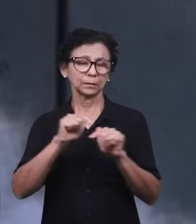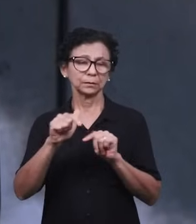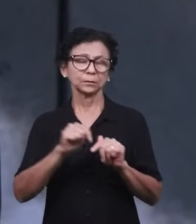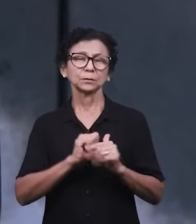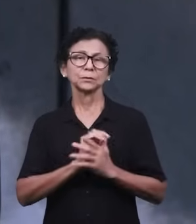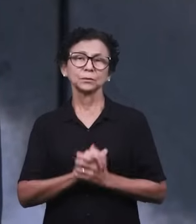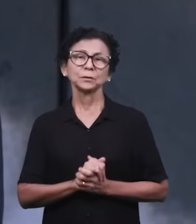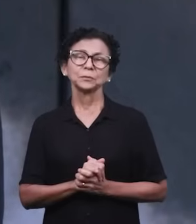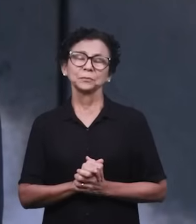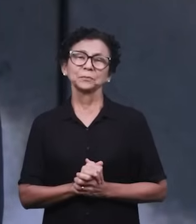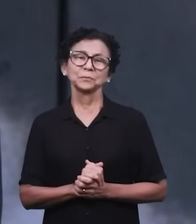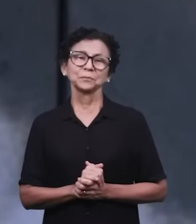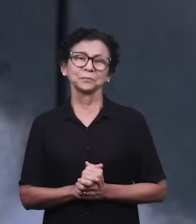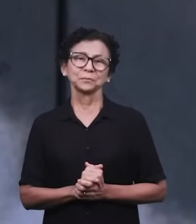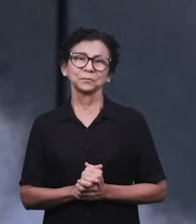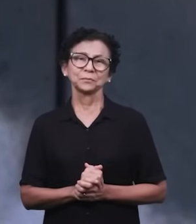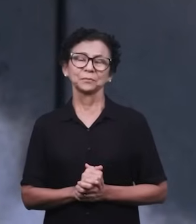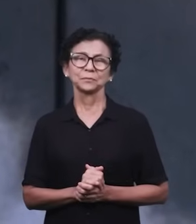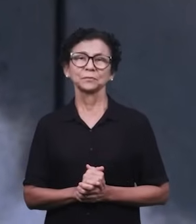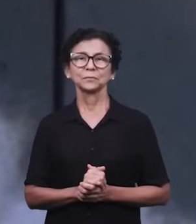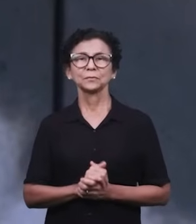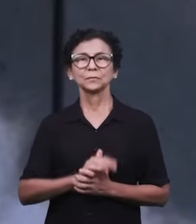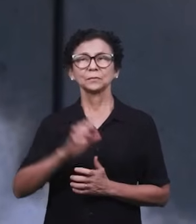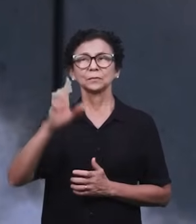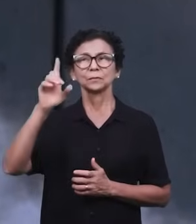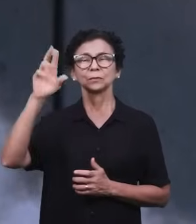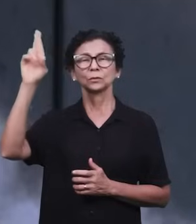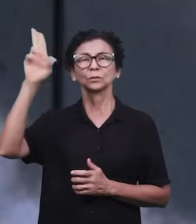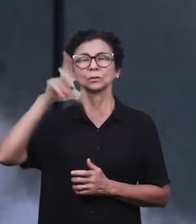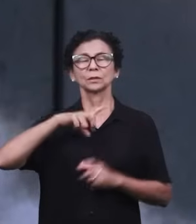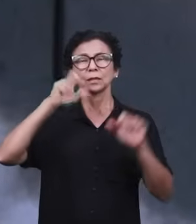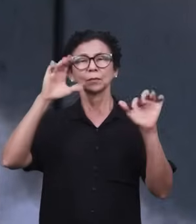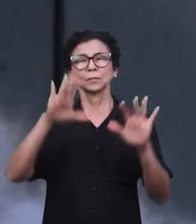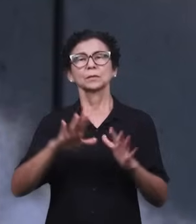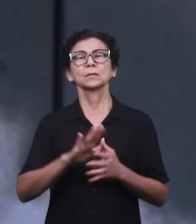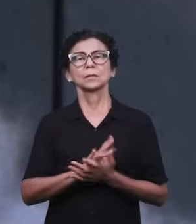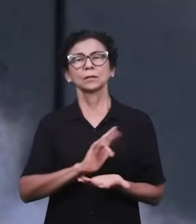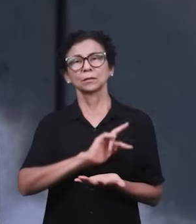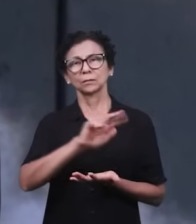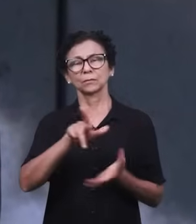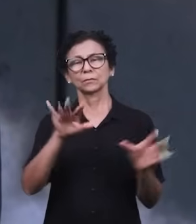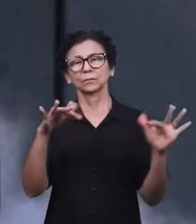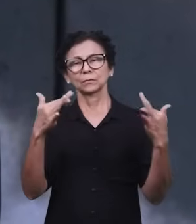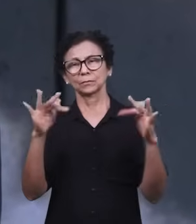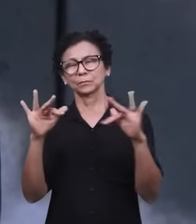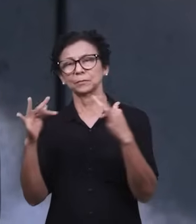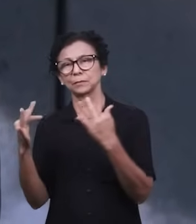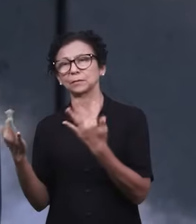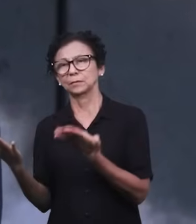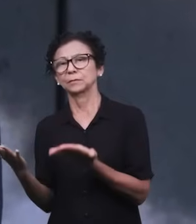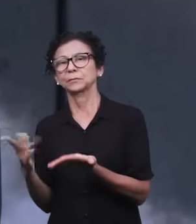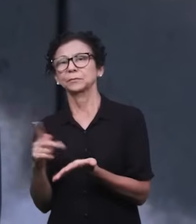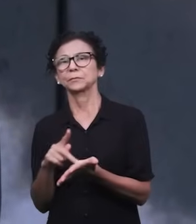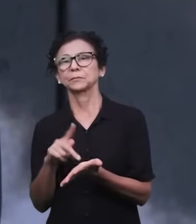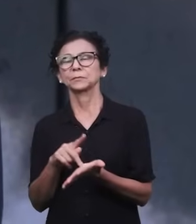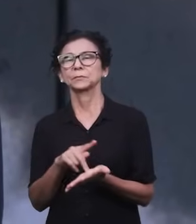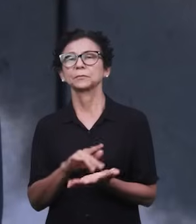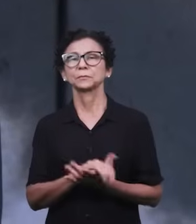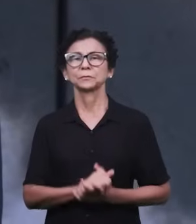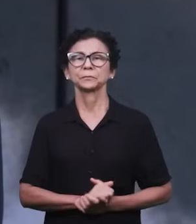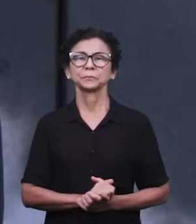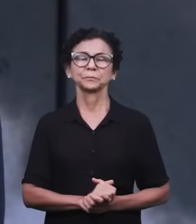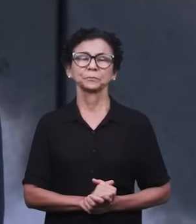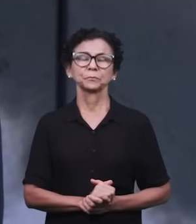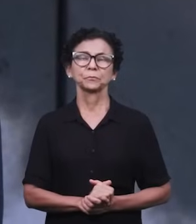que o Senhor tem feito nessa família, que também está fazendo na família do pastor Winston Depps, da irmã Mike, né, irmãos